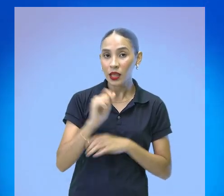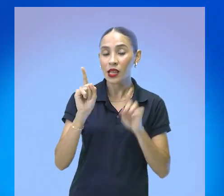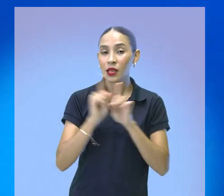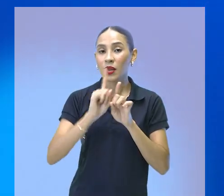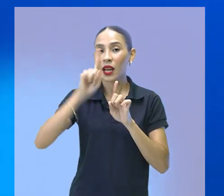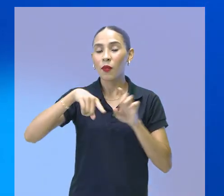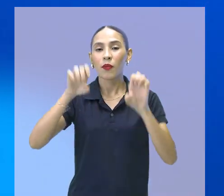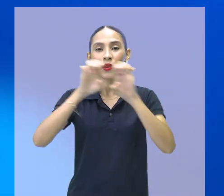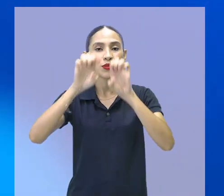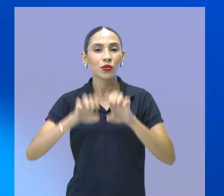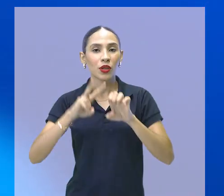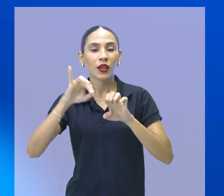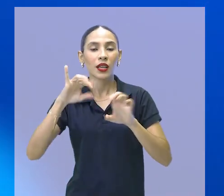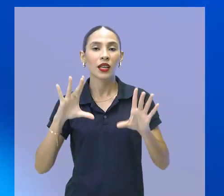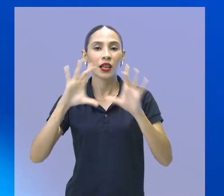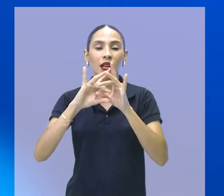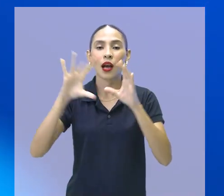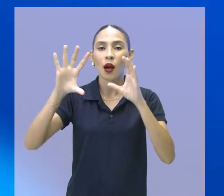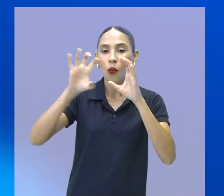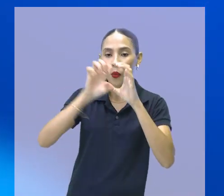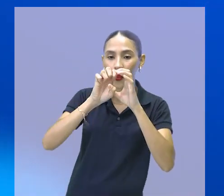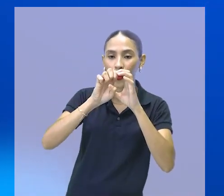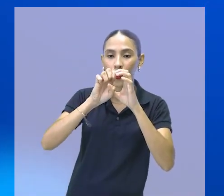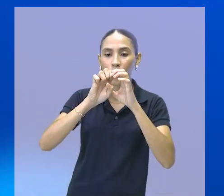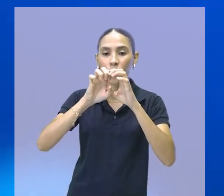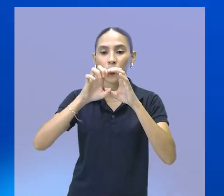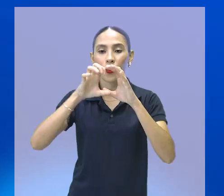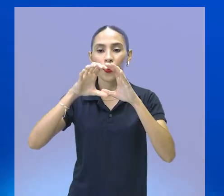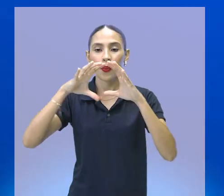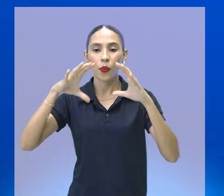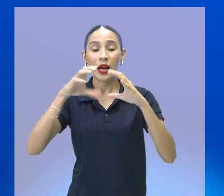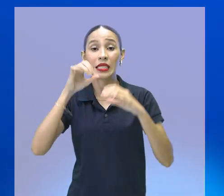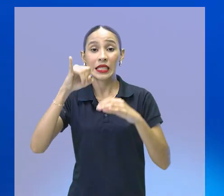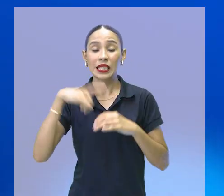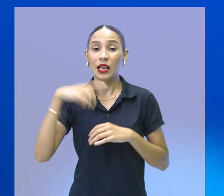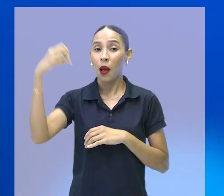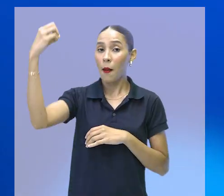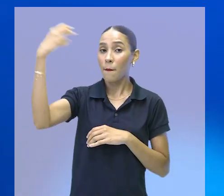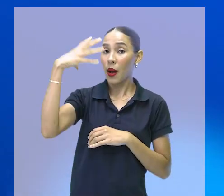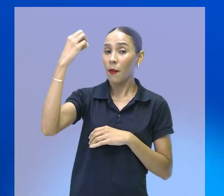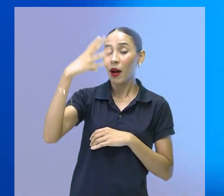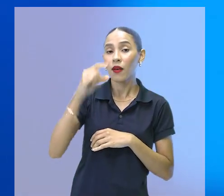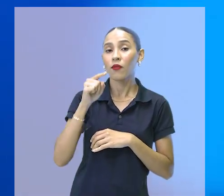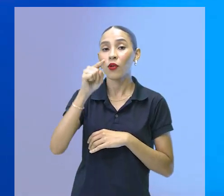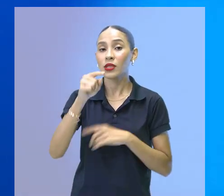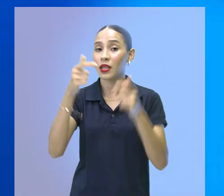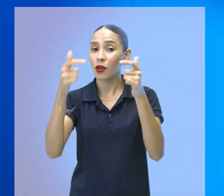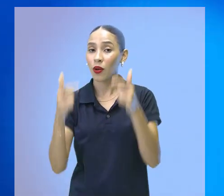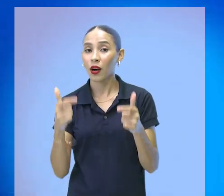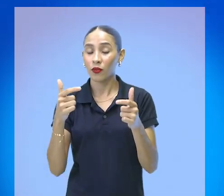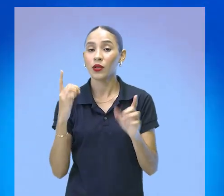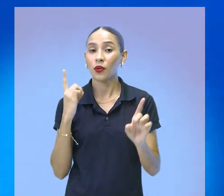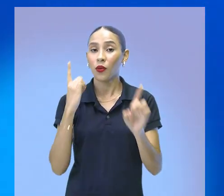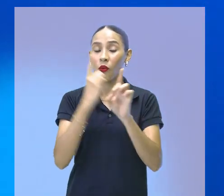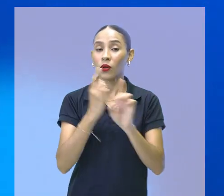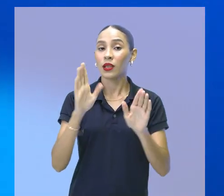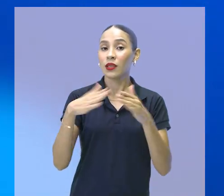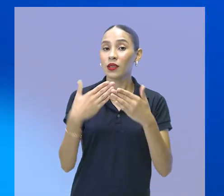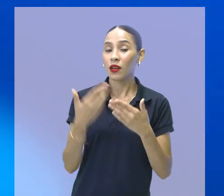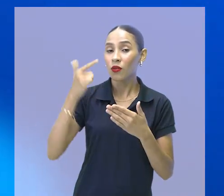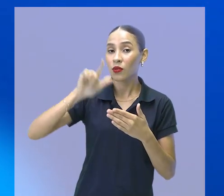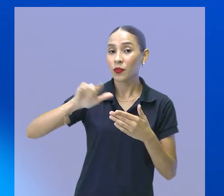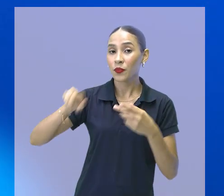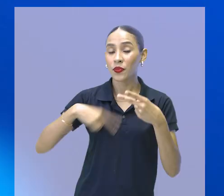uma estrutura que se contrai e dilata conforme a intensidade de luz do ambiente que você está. Então, para um